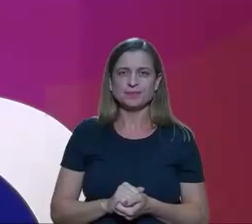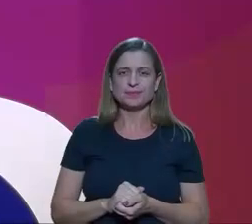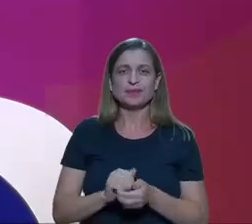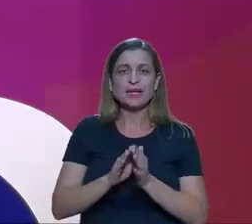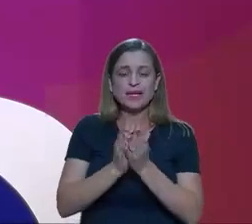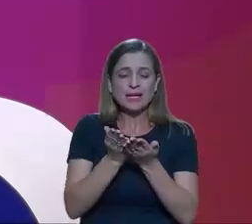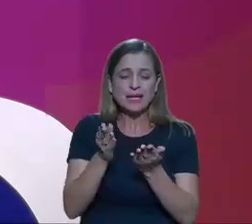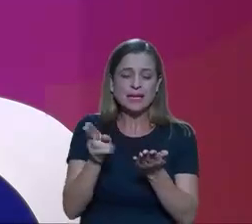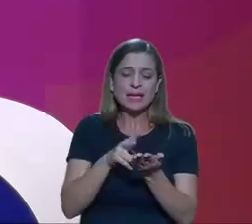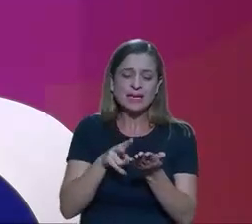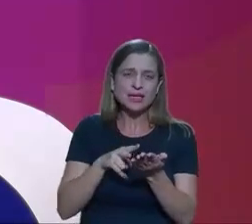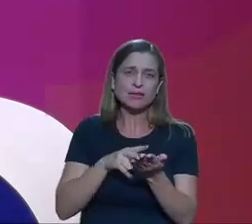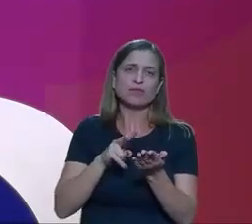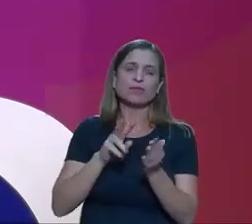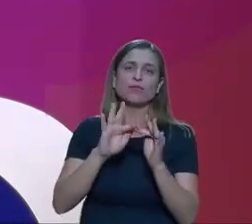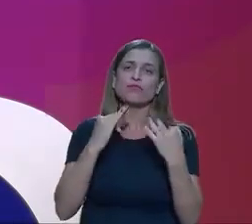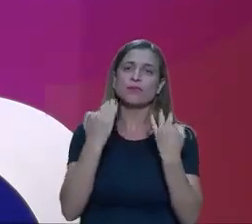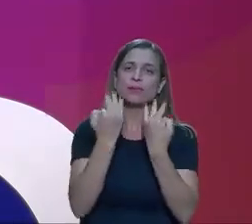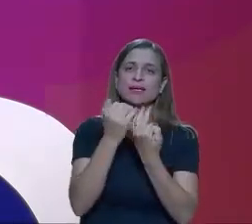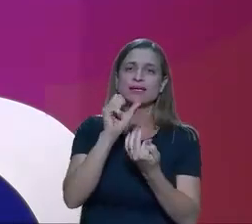Livro Família Santos,